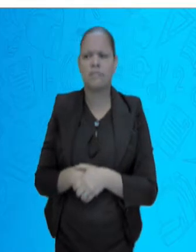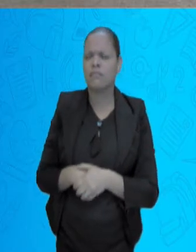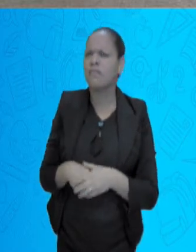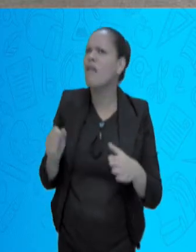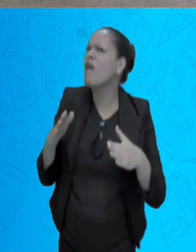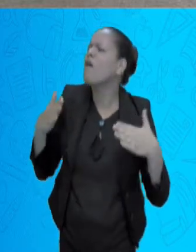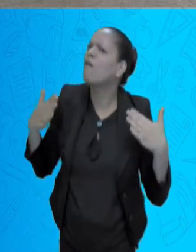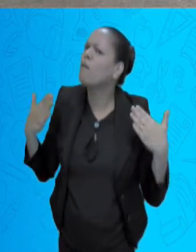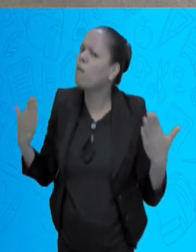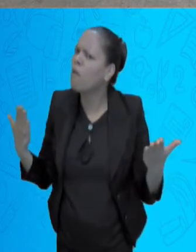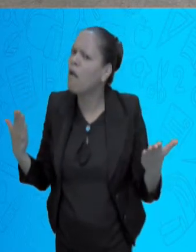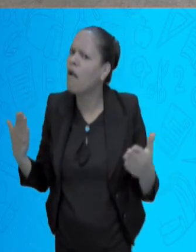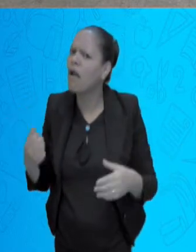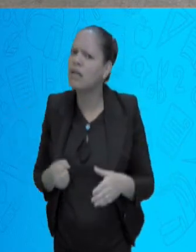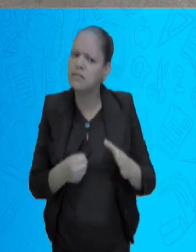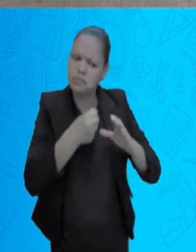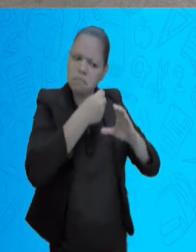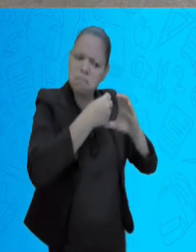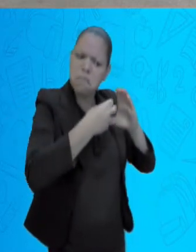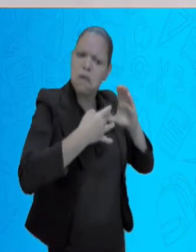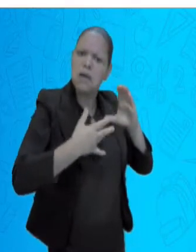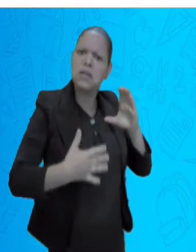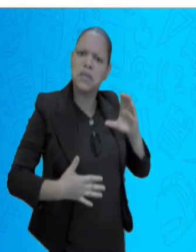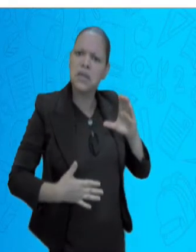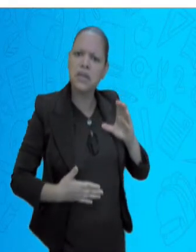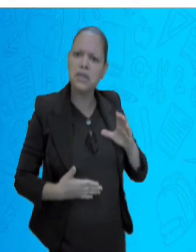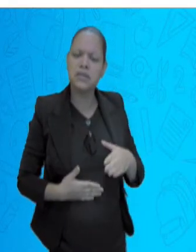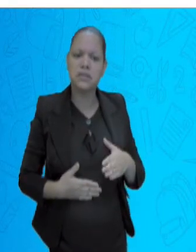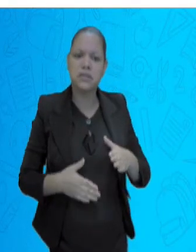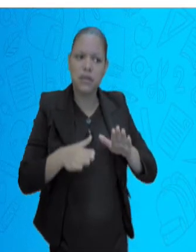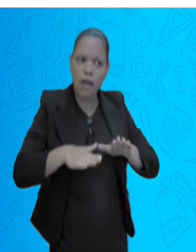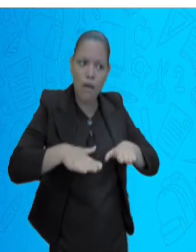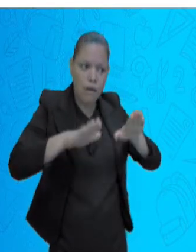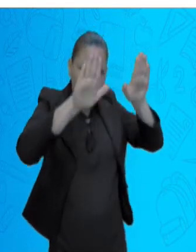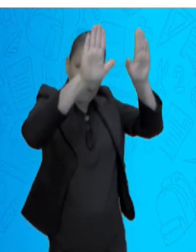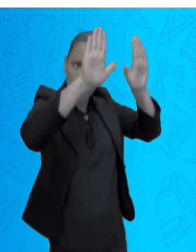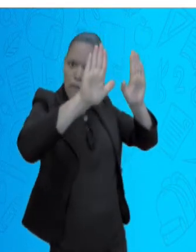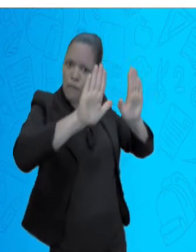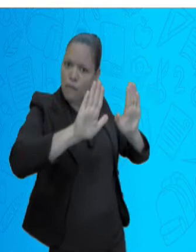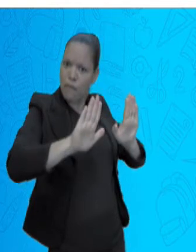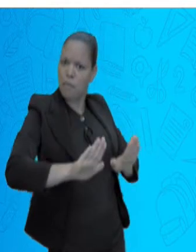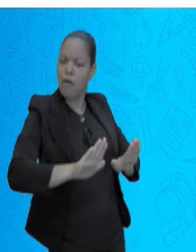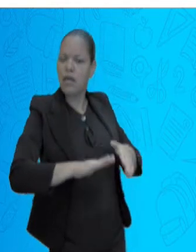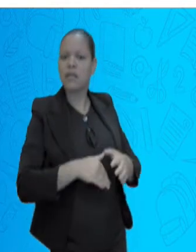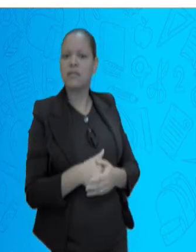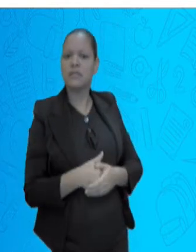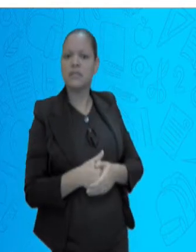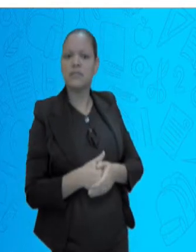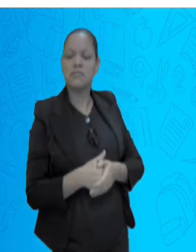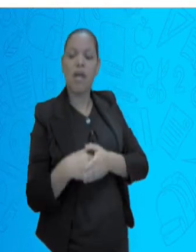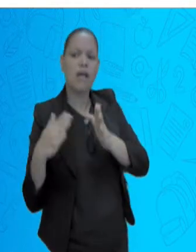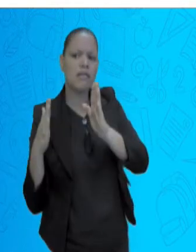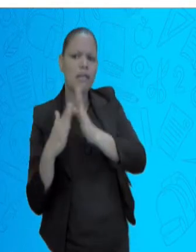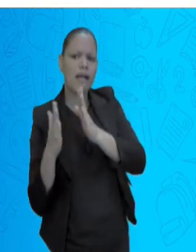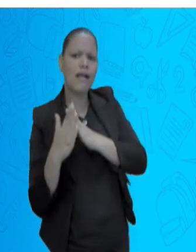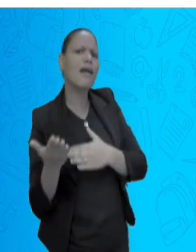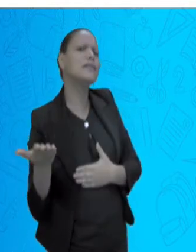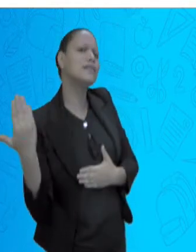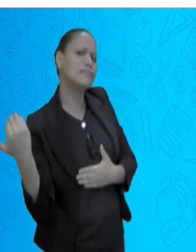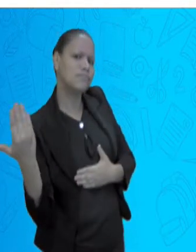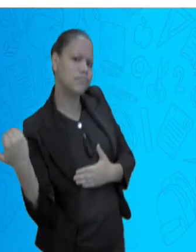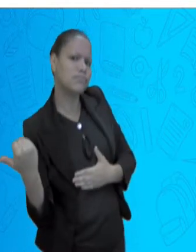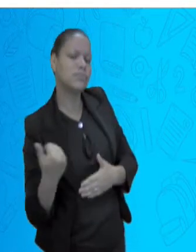do formigueiro antigo? O formigueiro antigo era o quê? Mofado, ficou